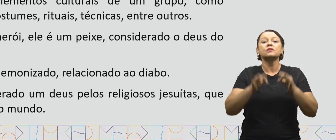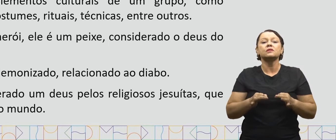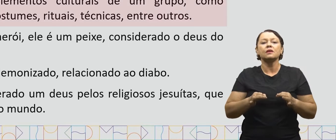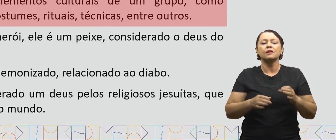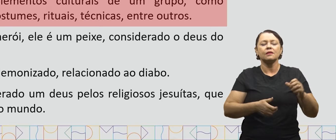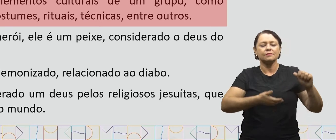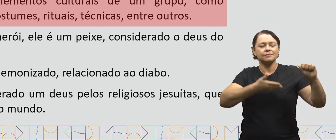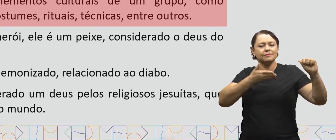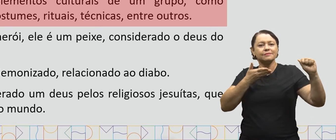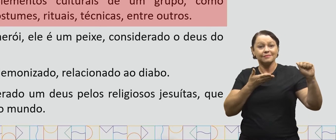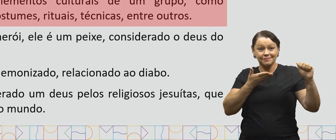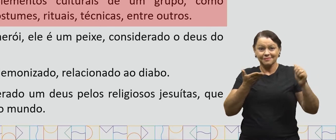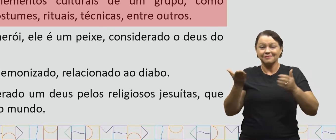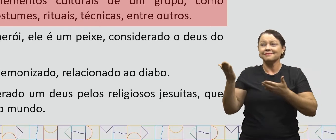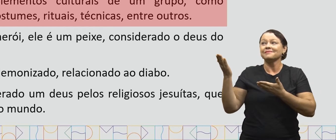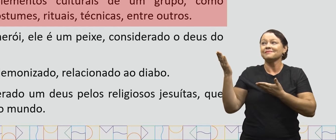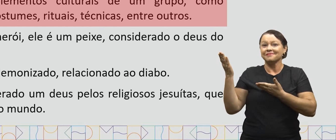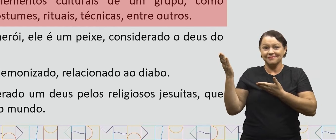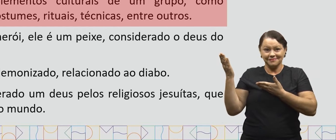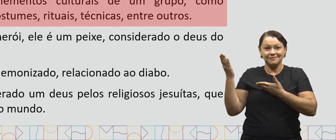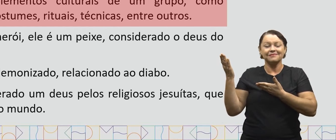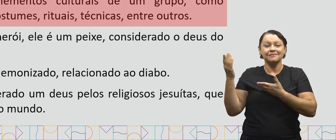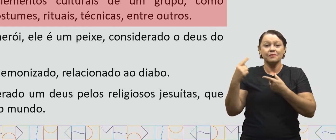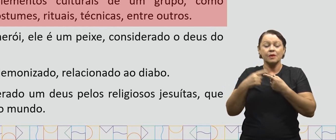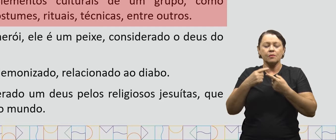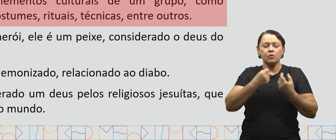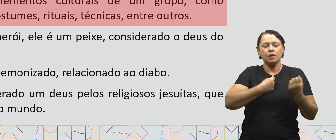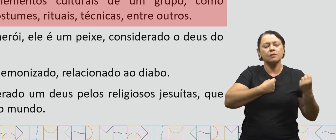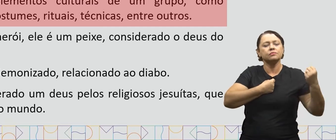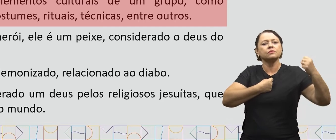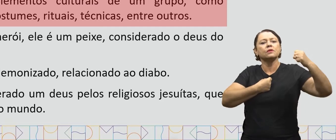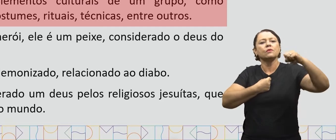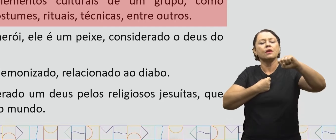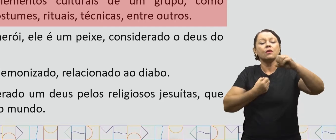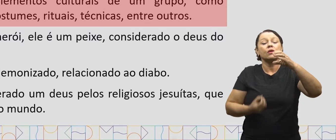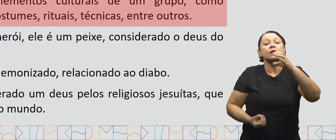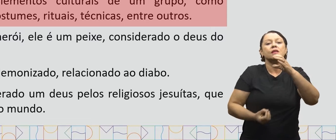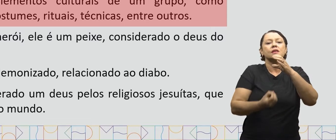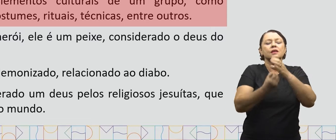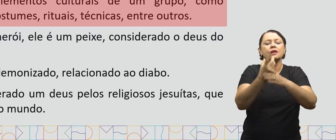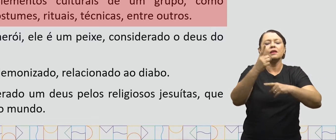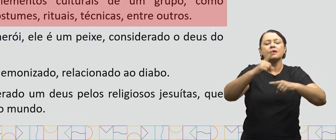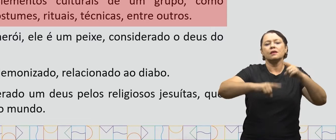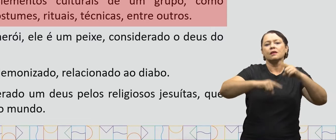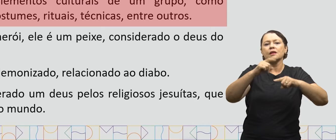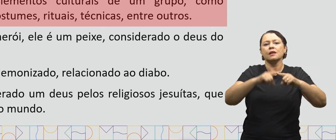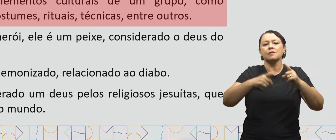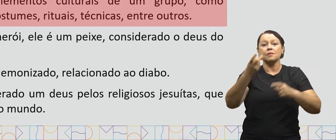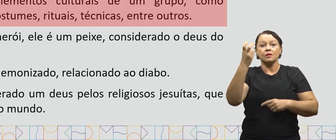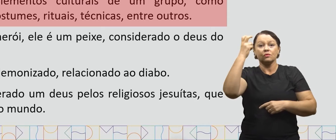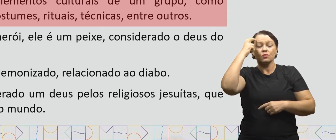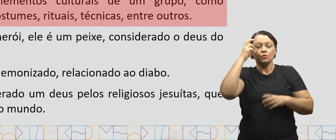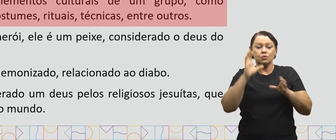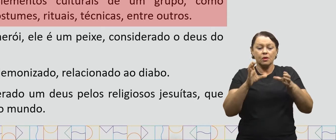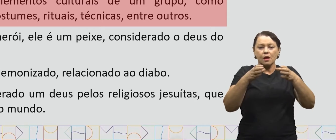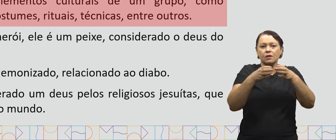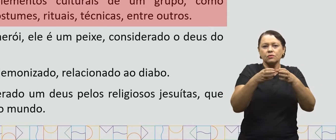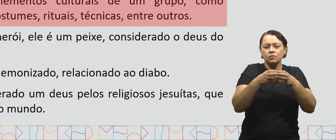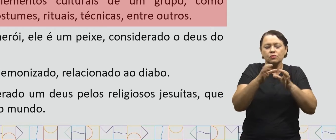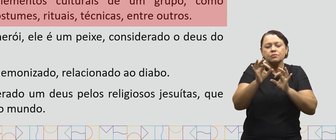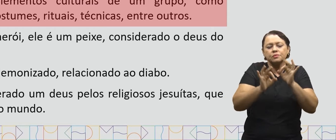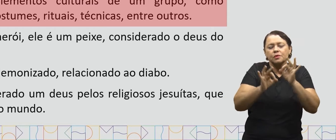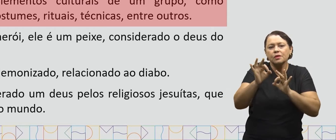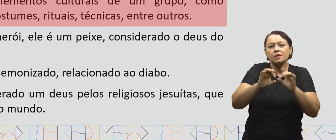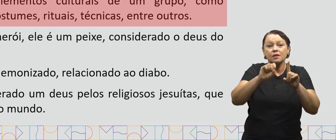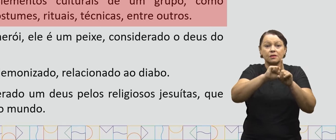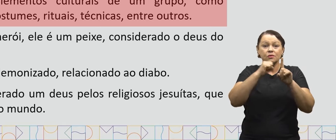é a letra A. O herói civilizador é porque ele cria elementos culturais de um grupo, como